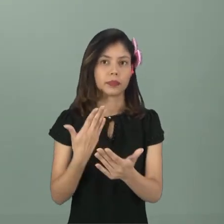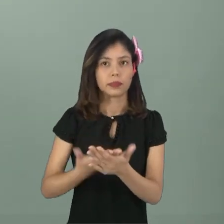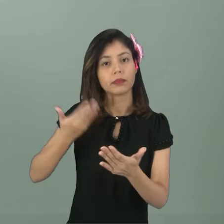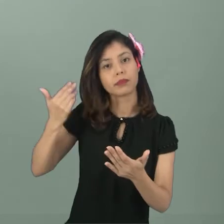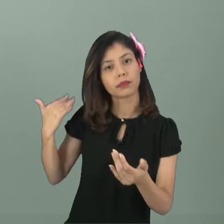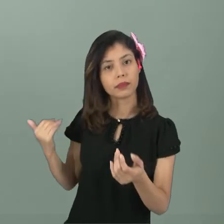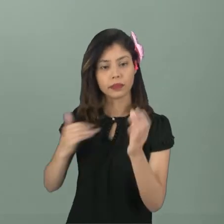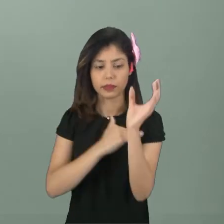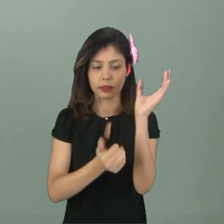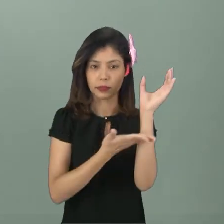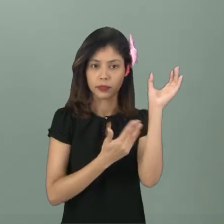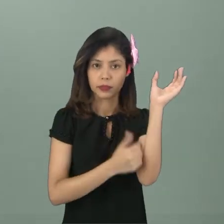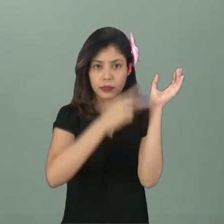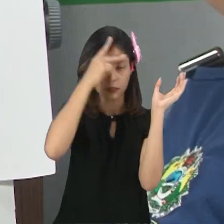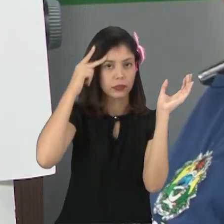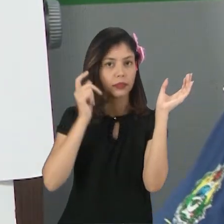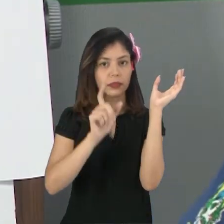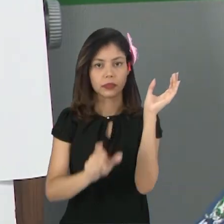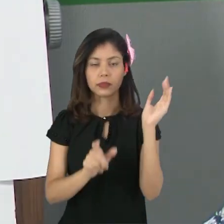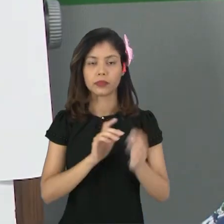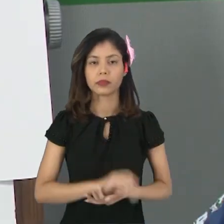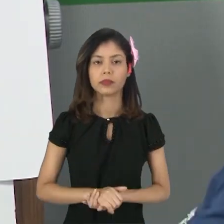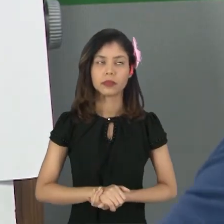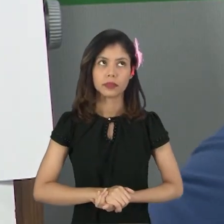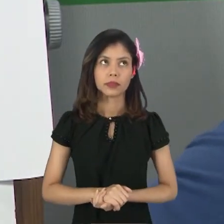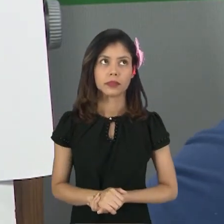anteriores. Vamos para a próxima pergunta.